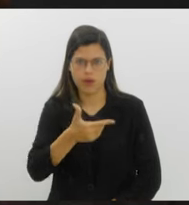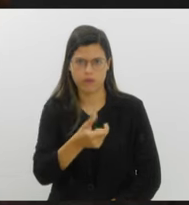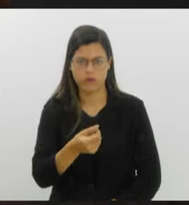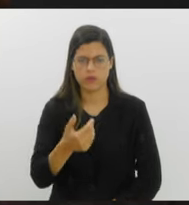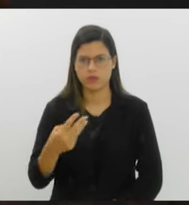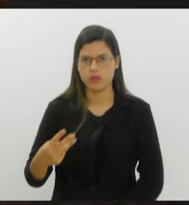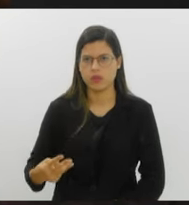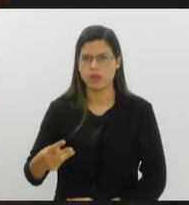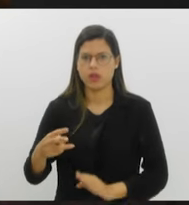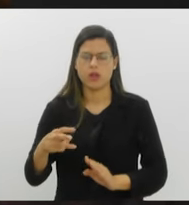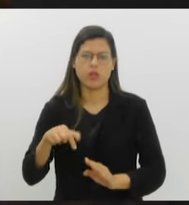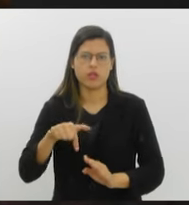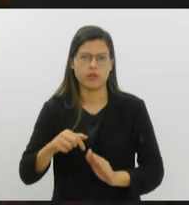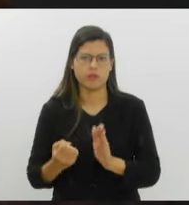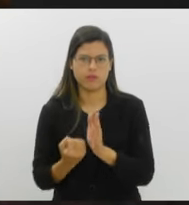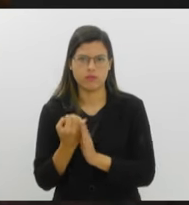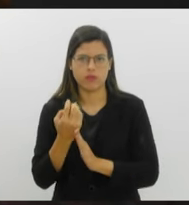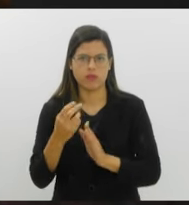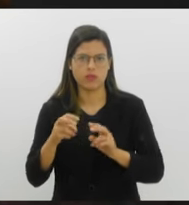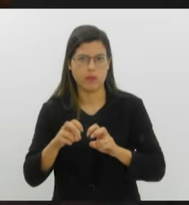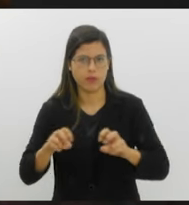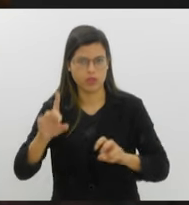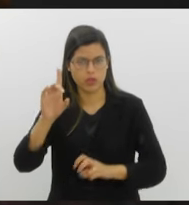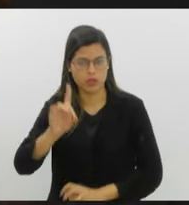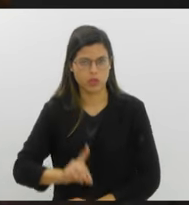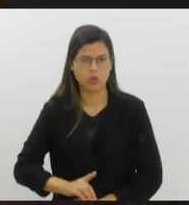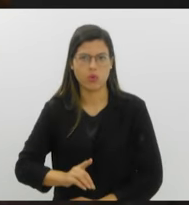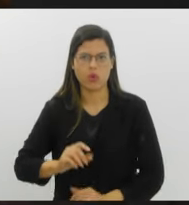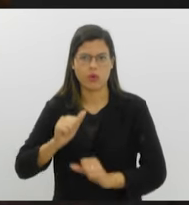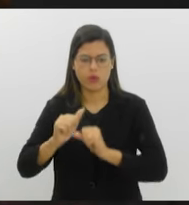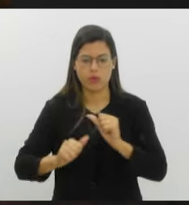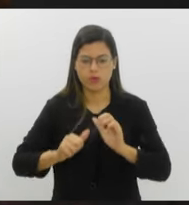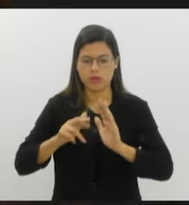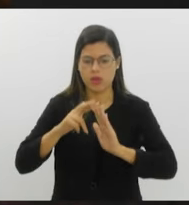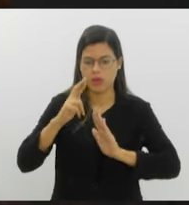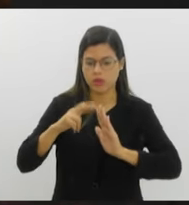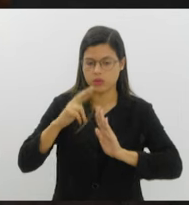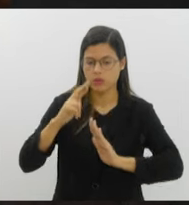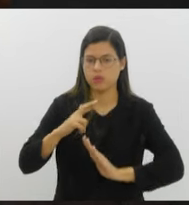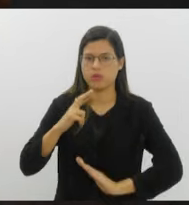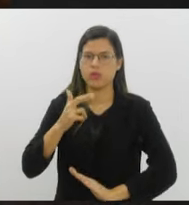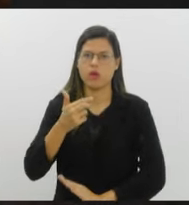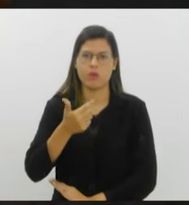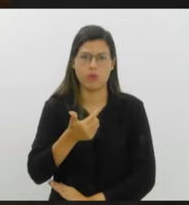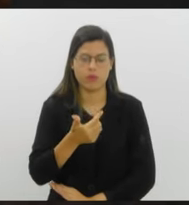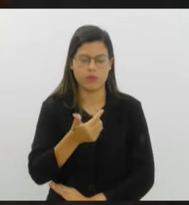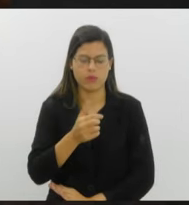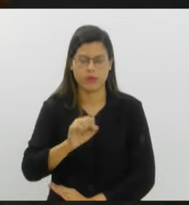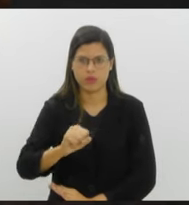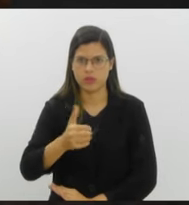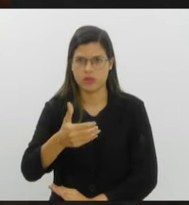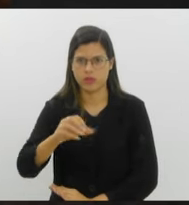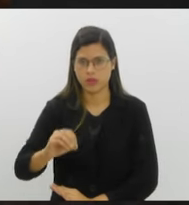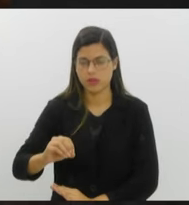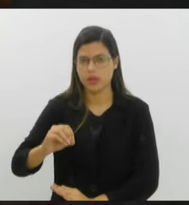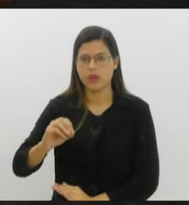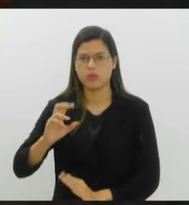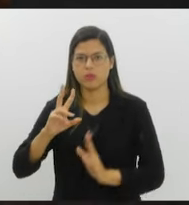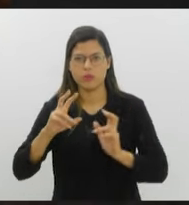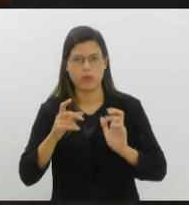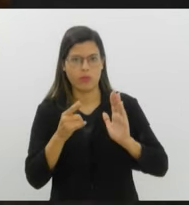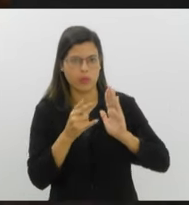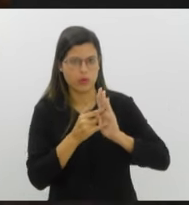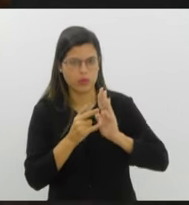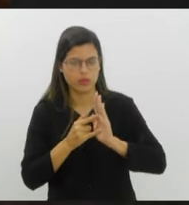da mesa diretora, que altera a resolução número 810 de 97, que dispõe sobre o regimento interno da